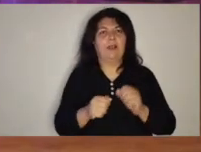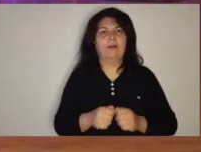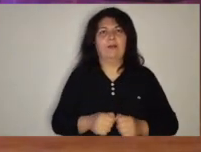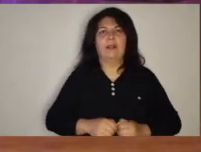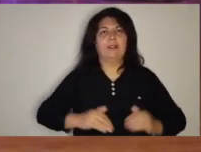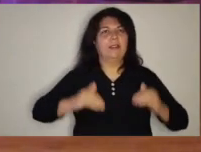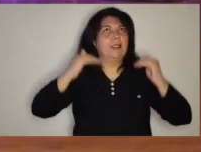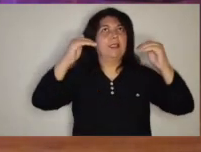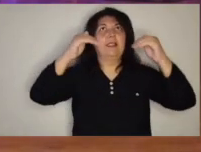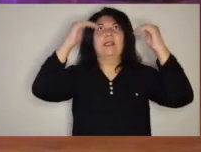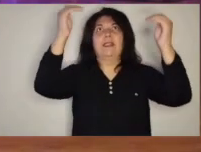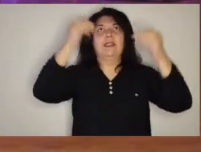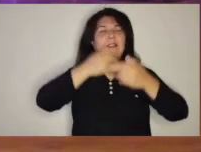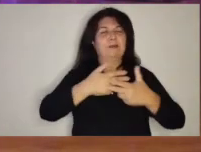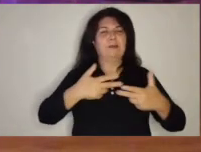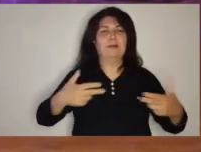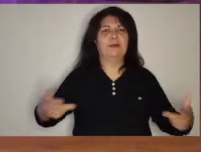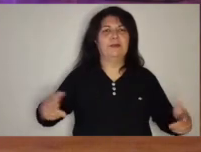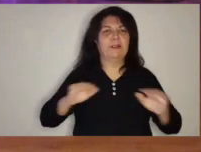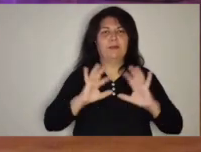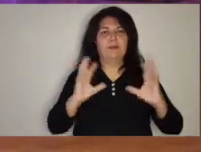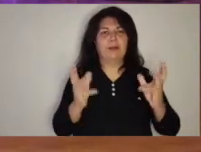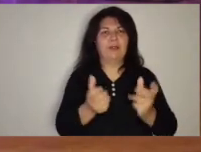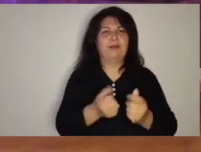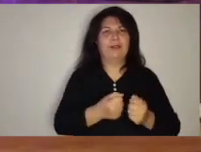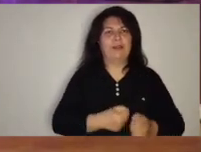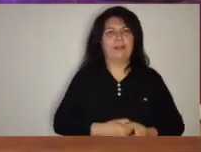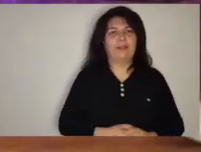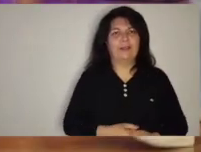fazer grandes coisas. Em nome de Jesus.